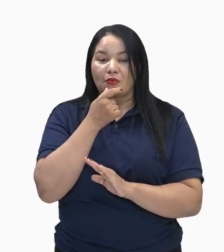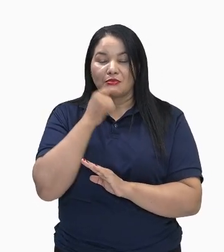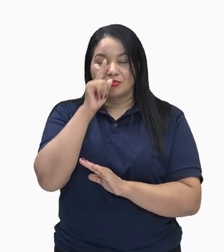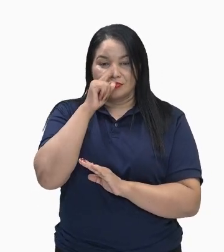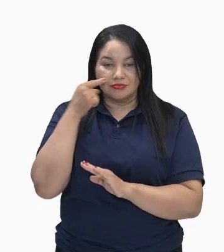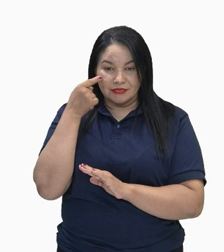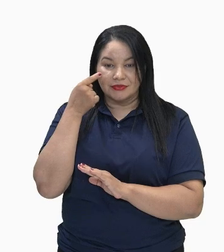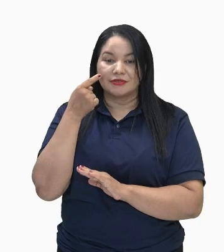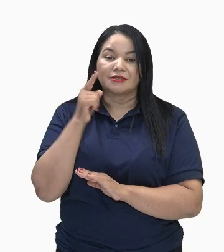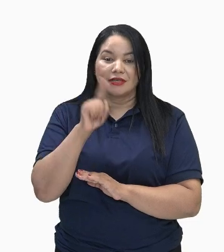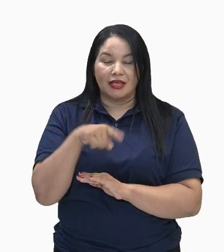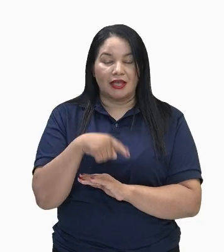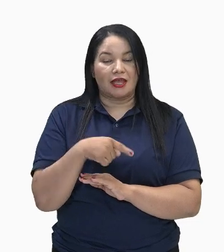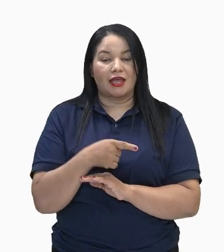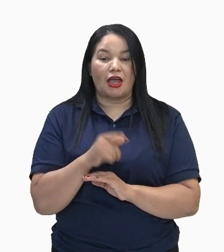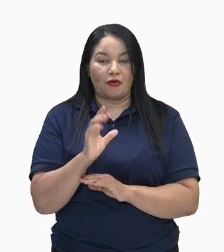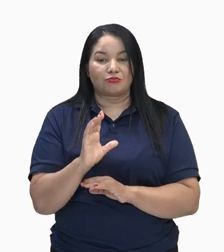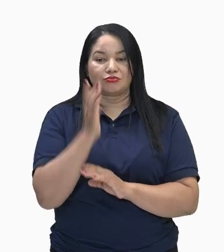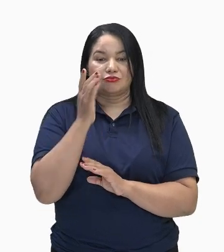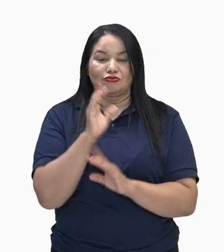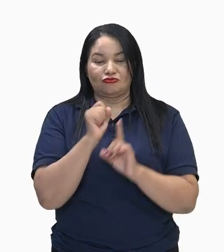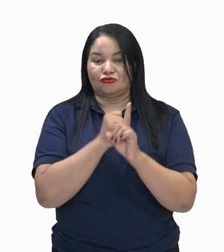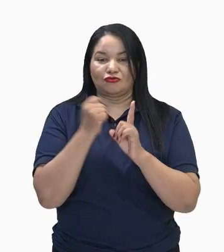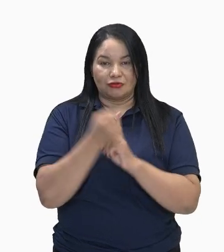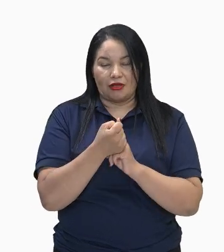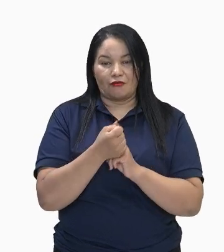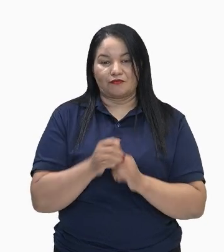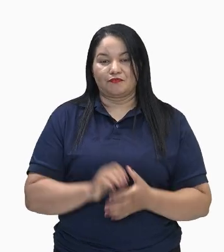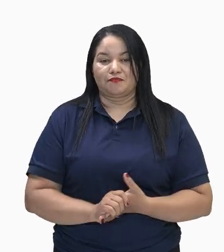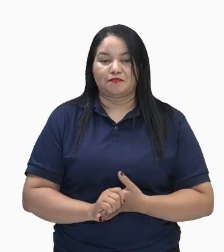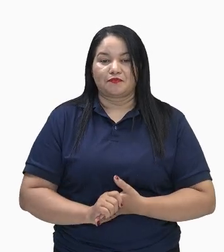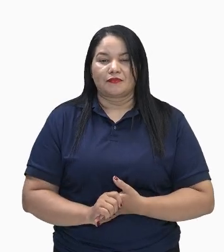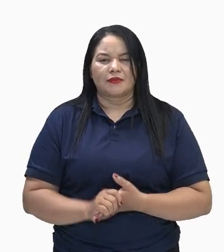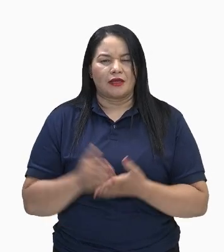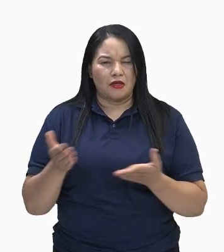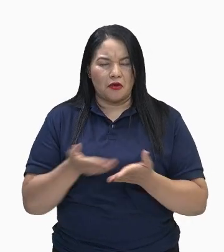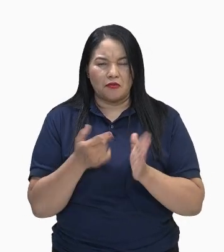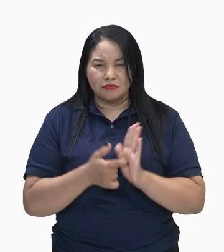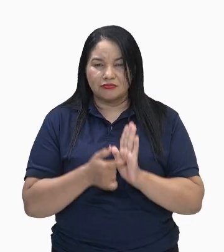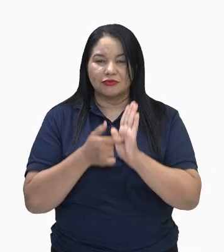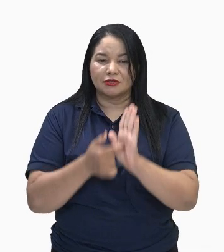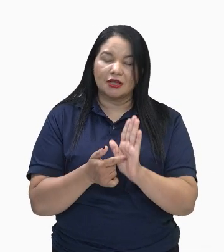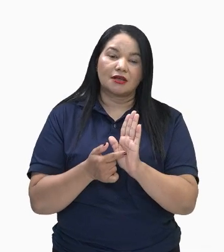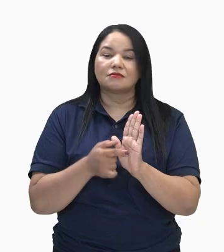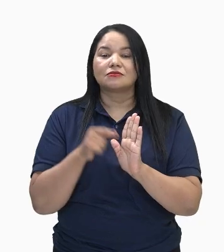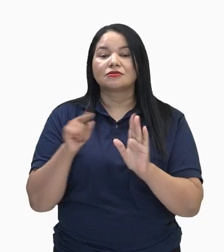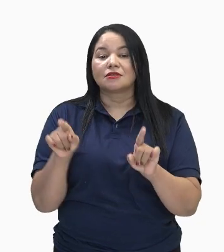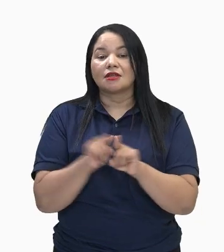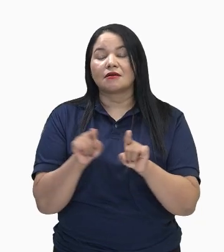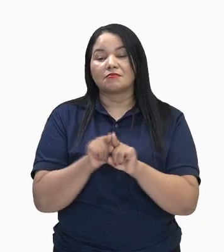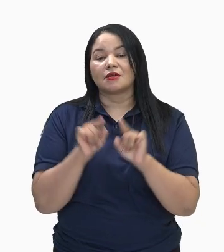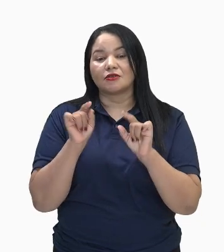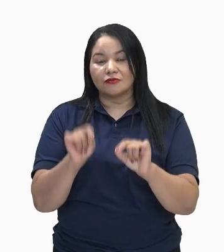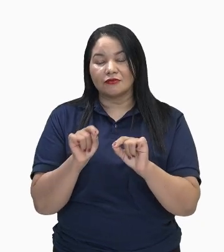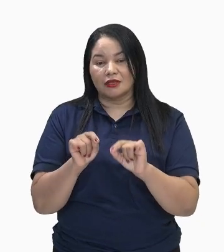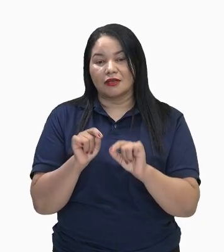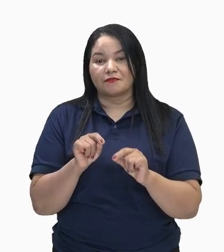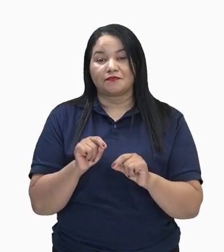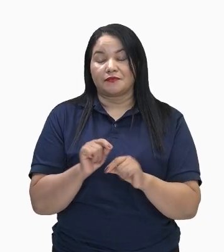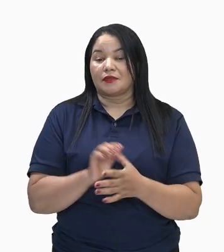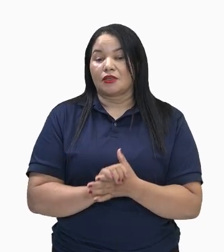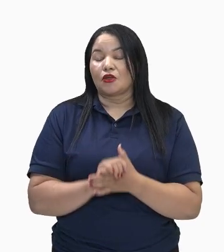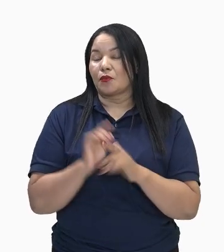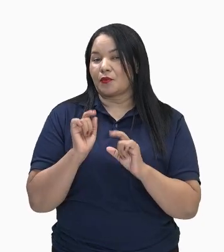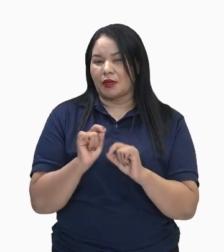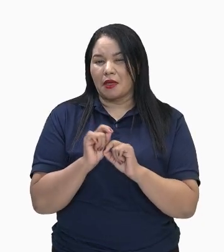é fato social. E nós destacamos para vocês também uma obra, uma dentre